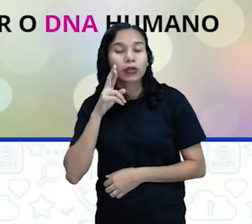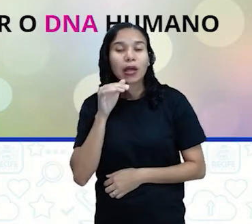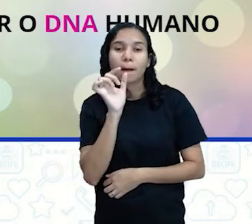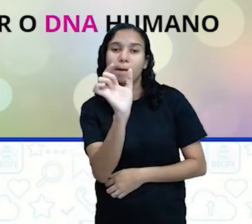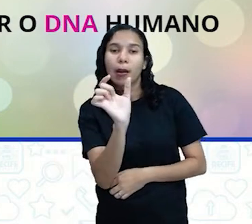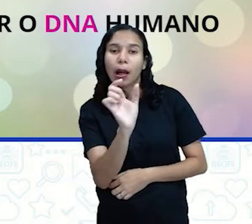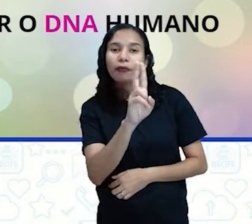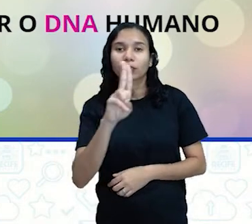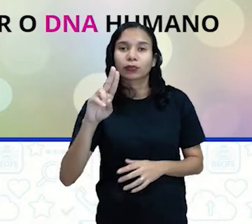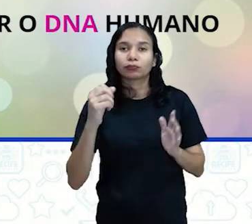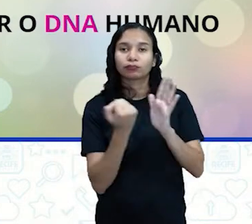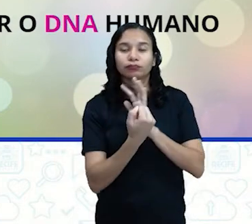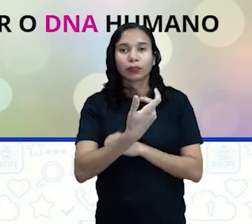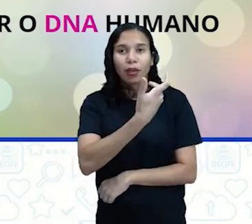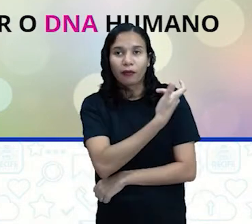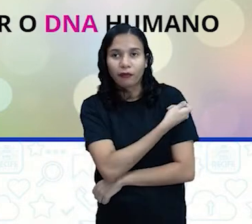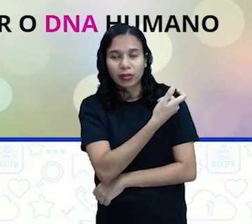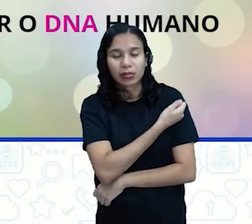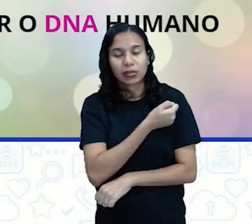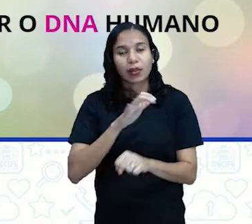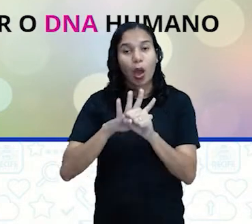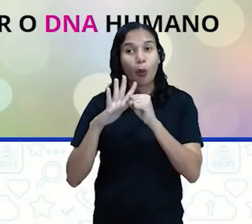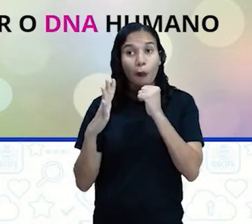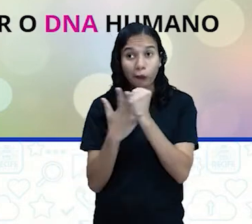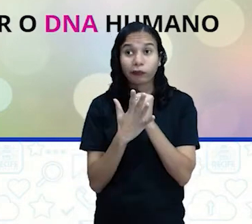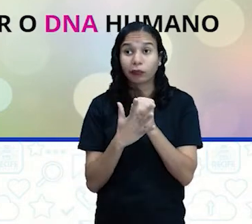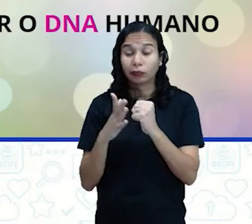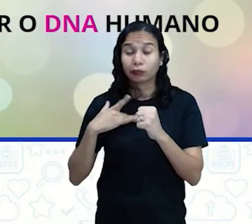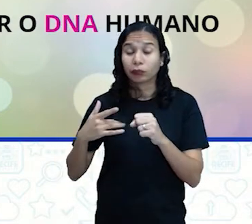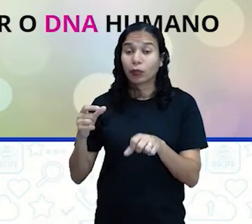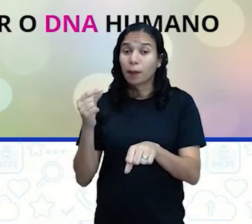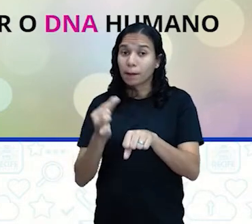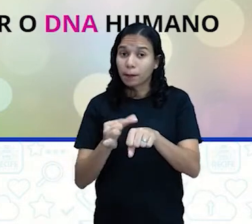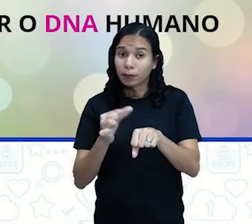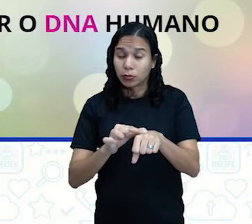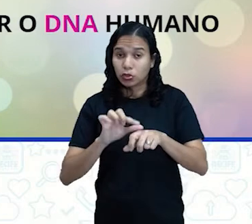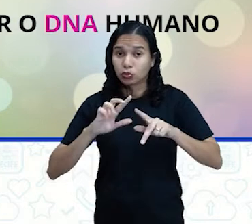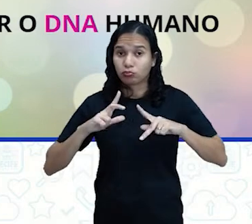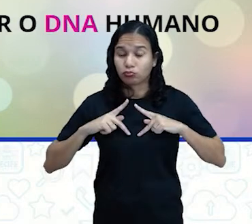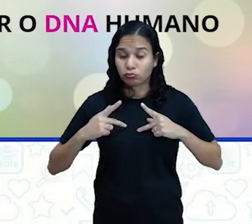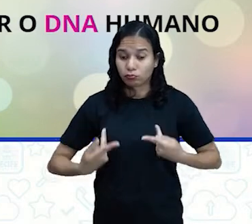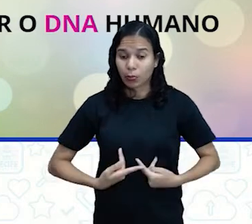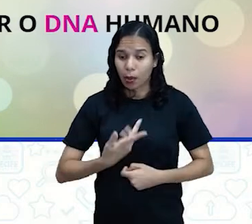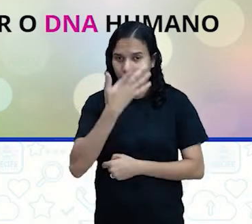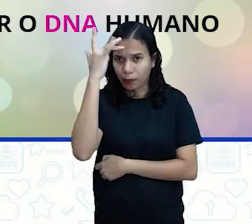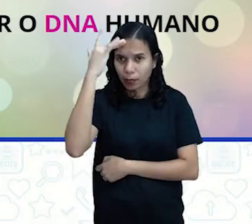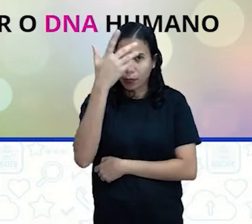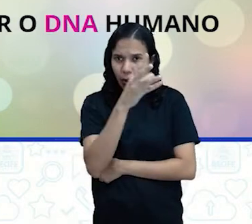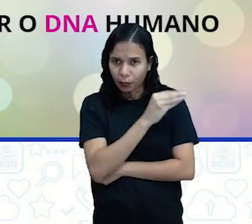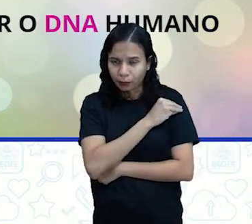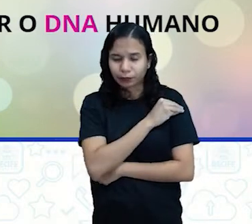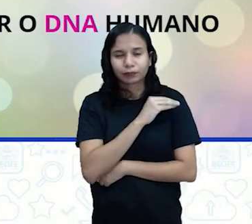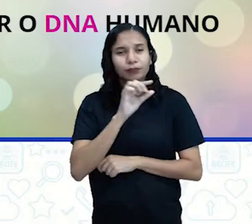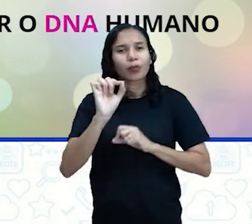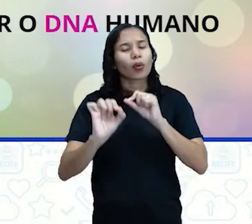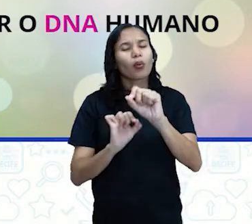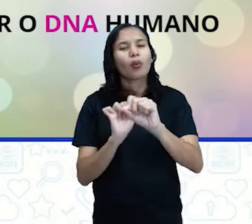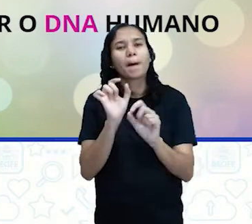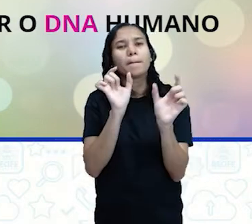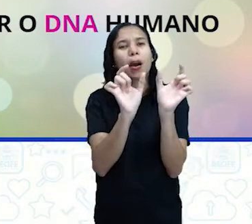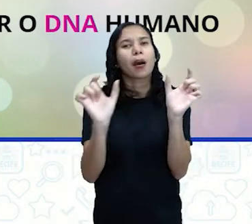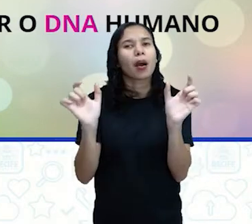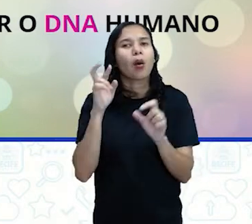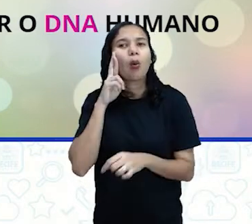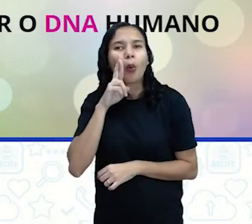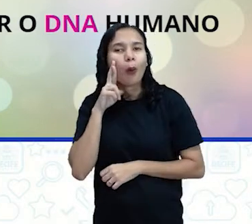nomeiam. Então, ó, vacina contra a Covid pode inserir um microchip no corpo do vacinado. Então, aqui, quais são as palavras em